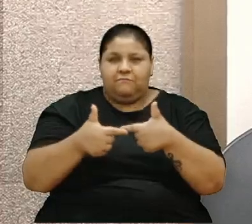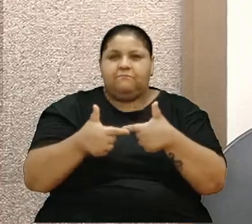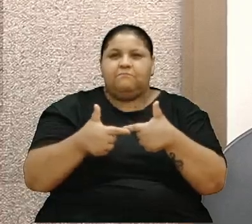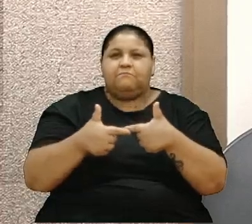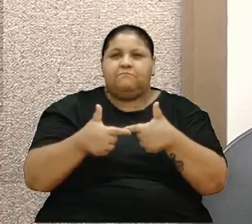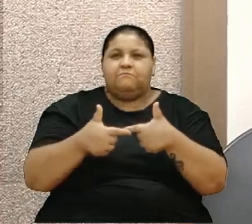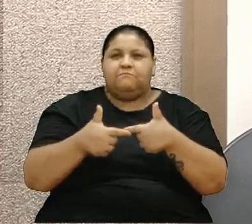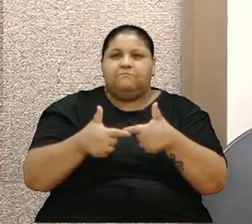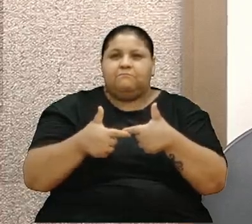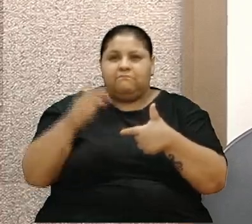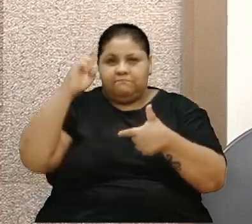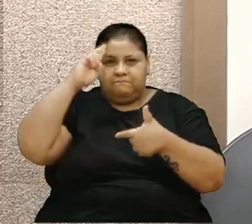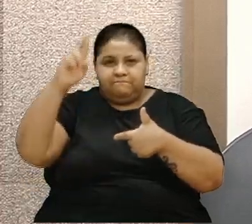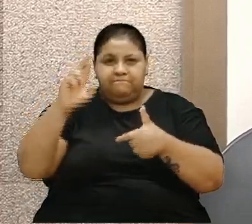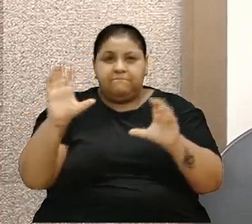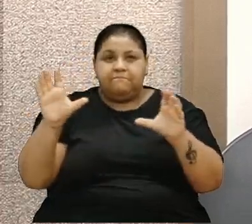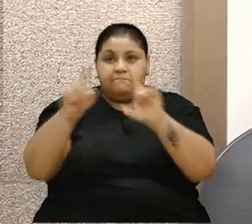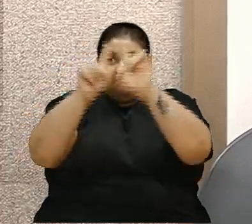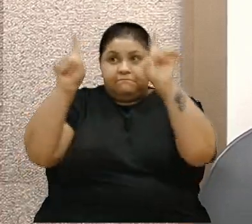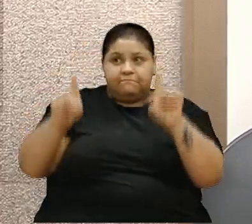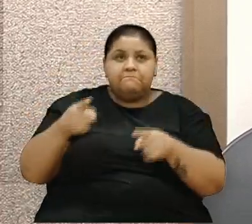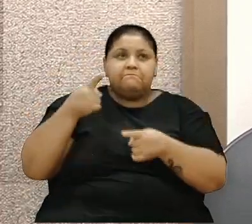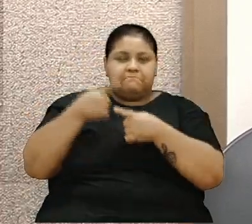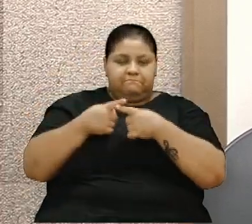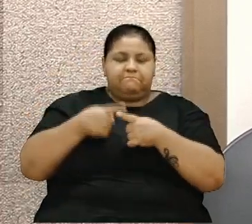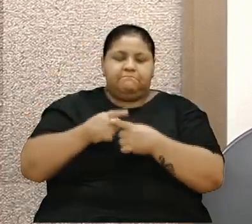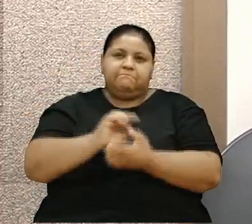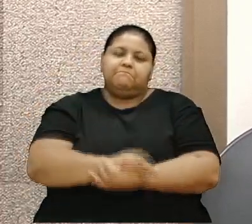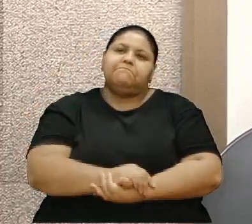equipe que trabalha com ele lá.